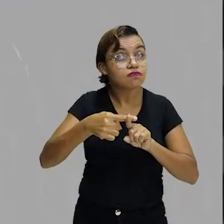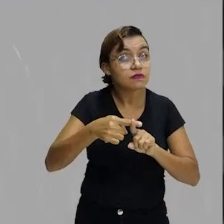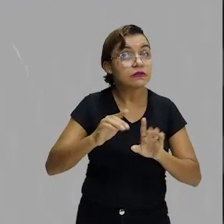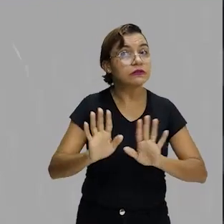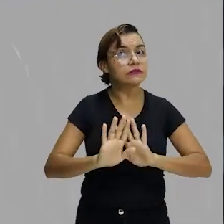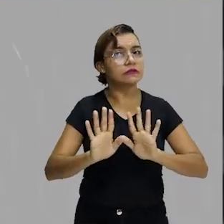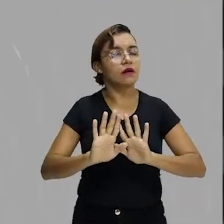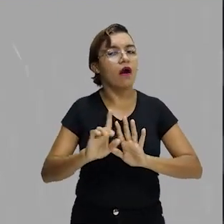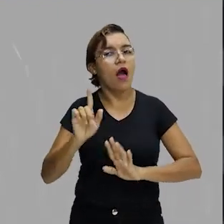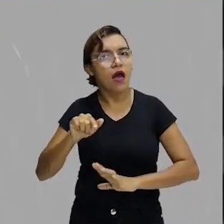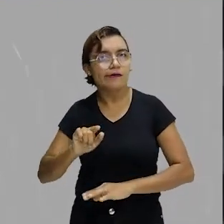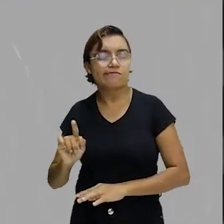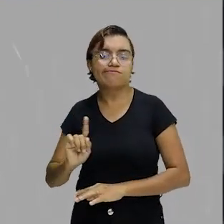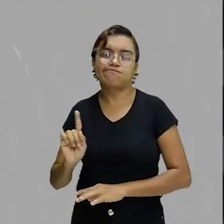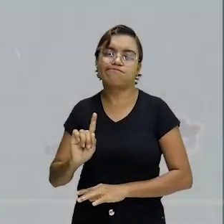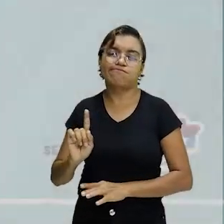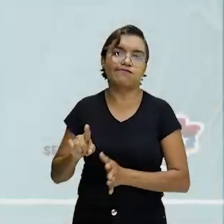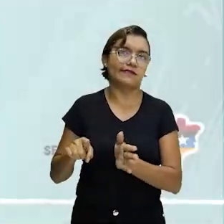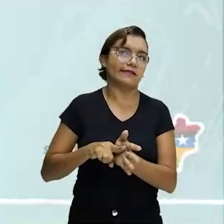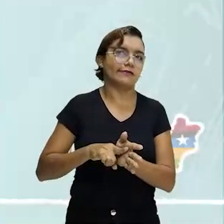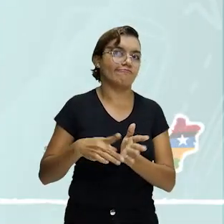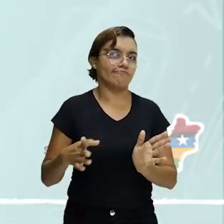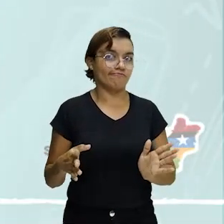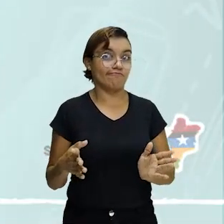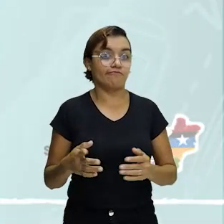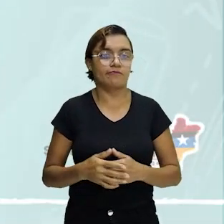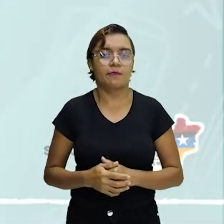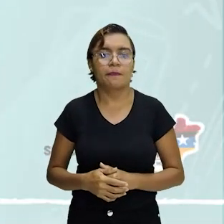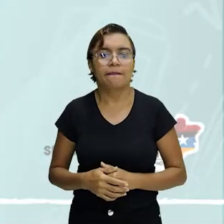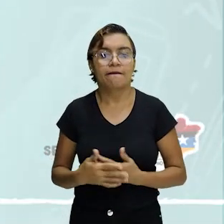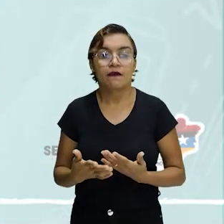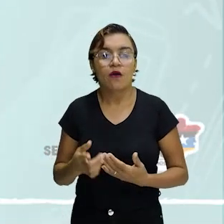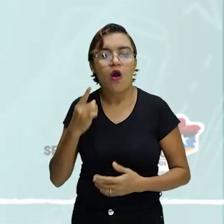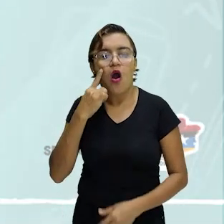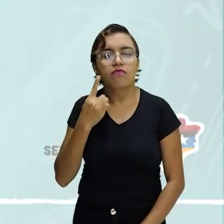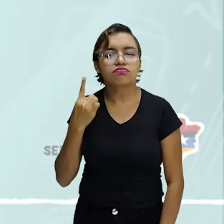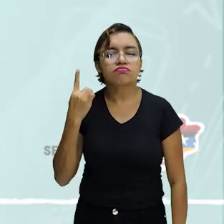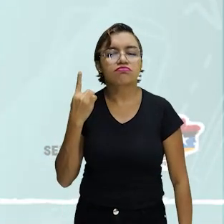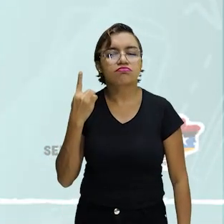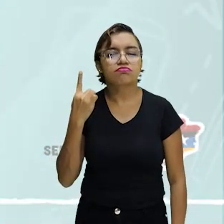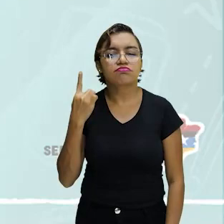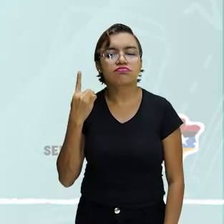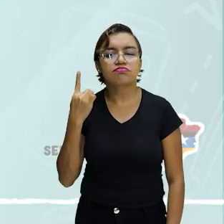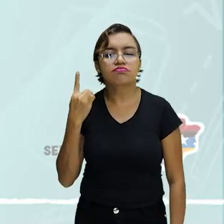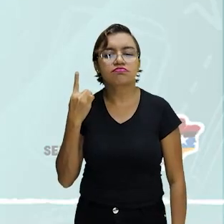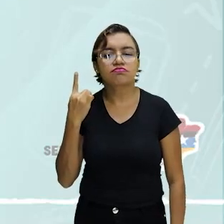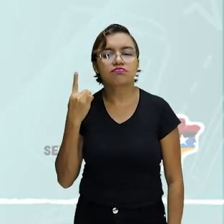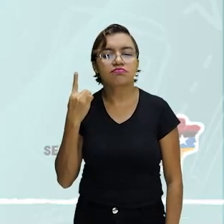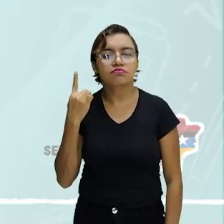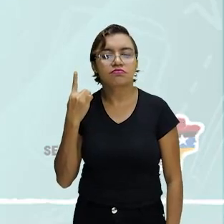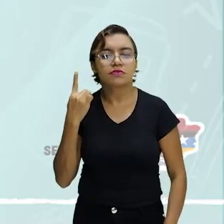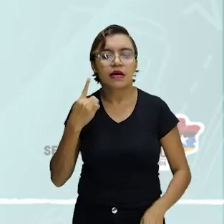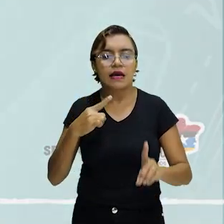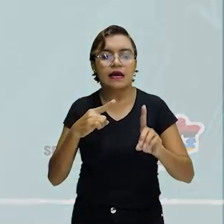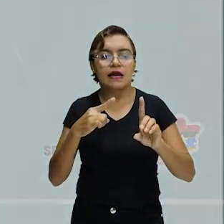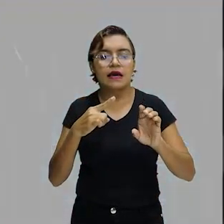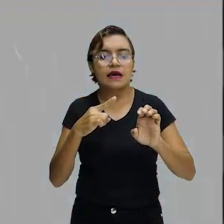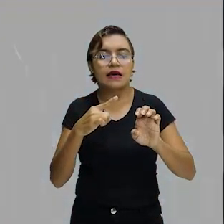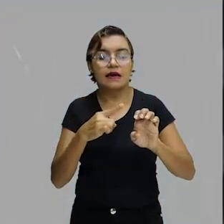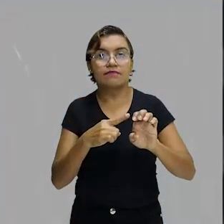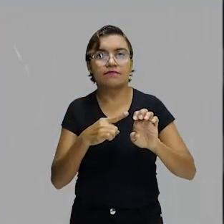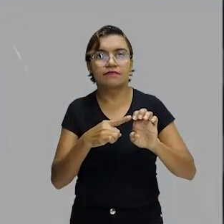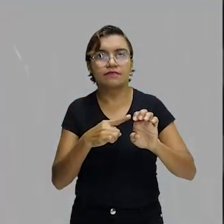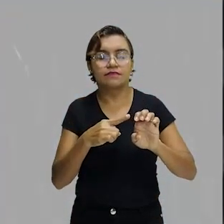negativas. Então não é esta. De 2 premissas negativas, nada se conclui. Olha esta aqui.